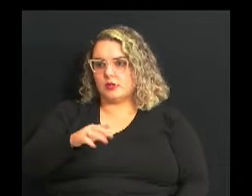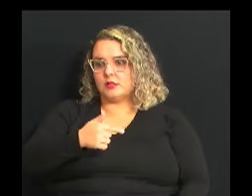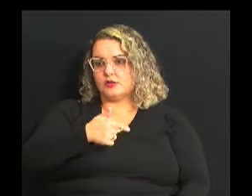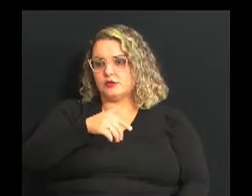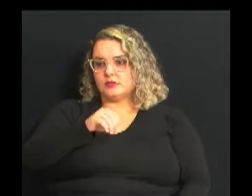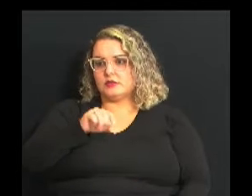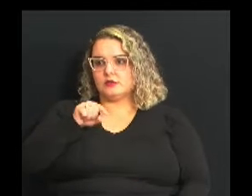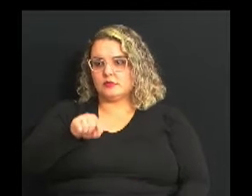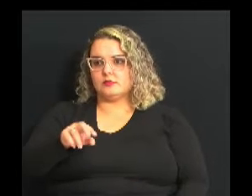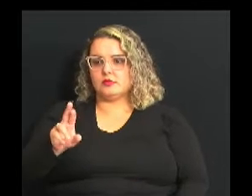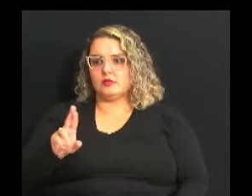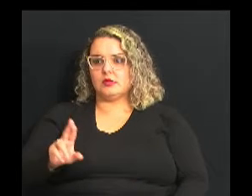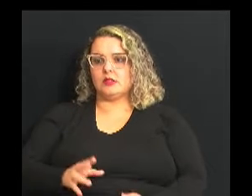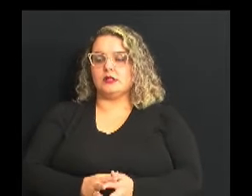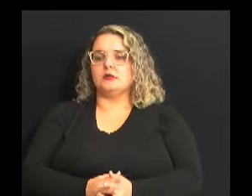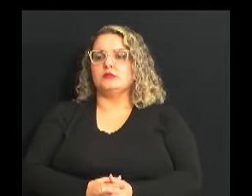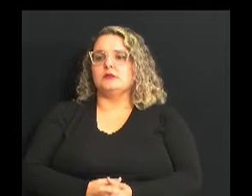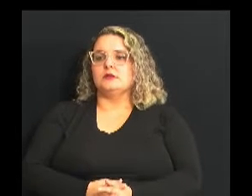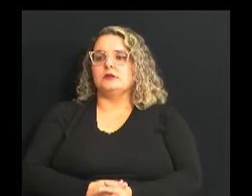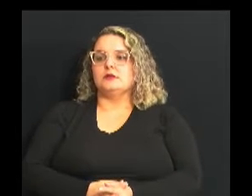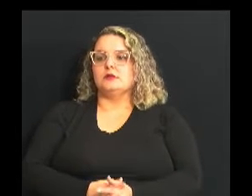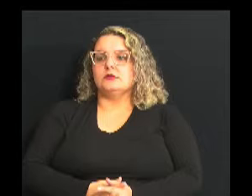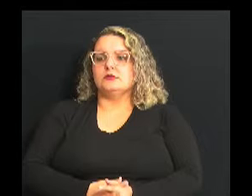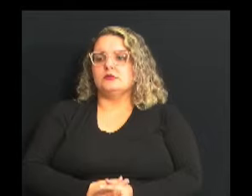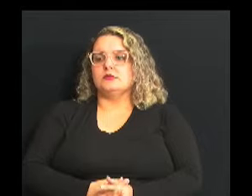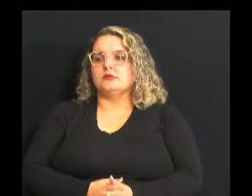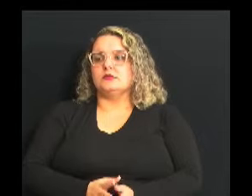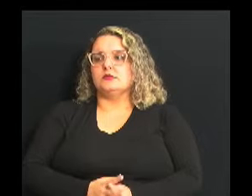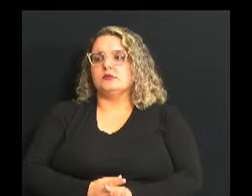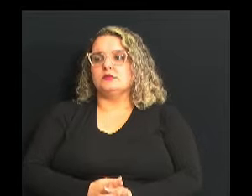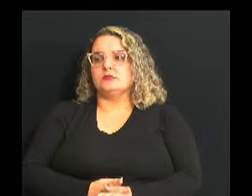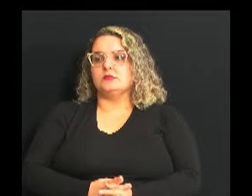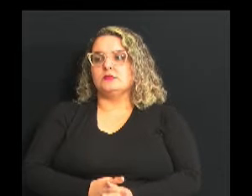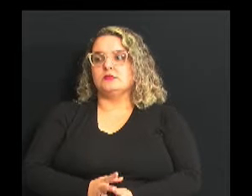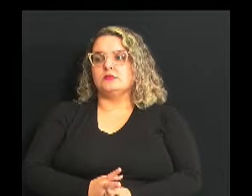né? E é um sistema